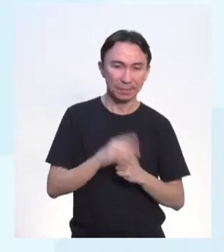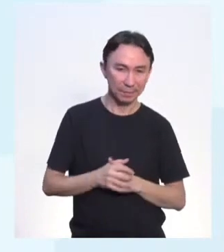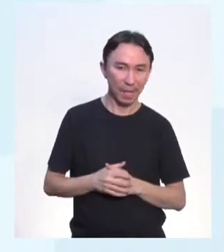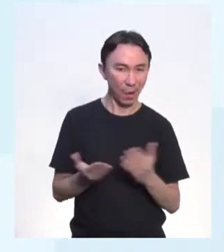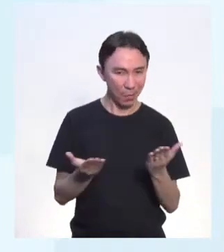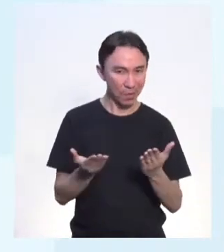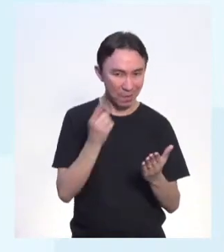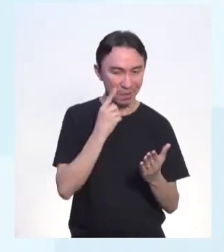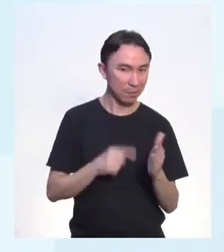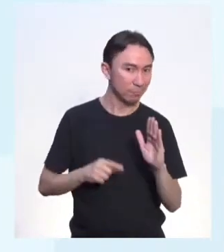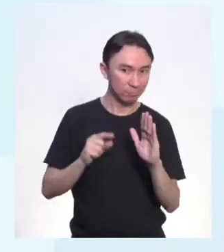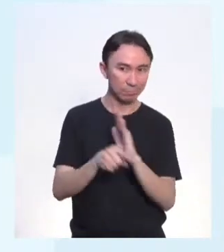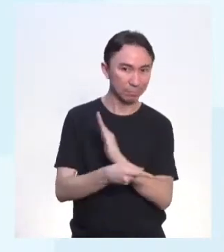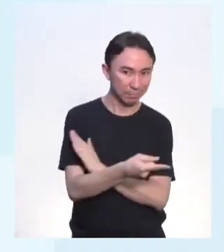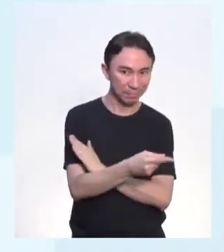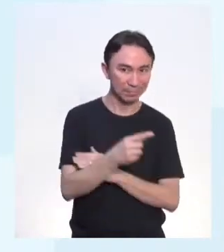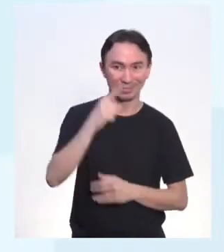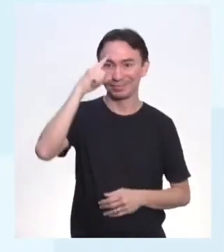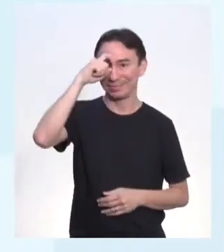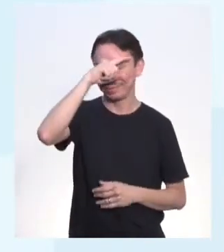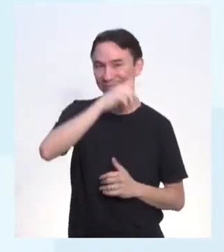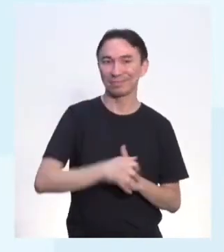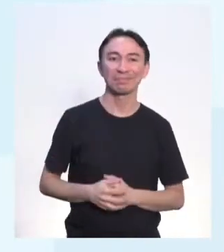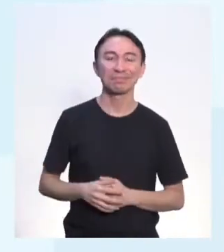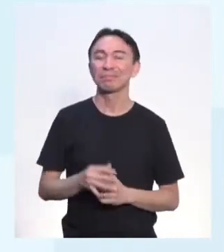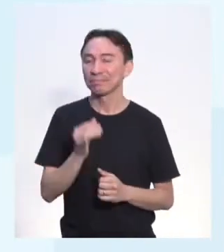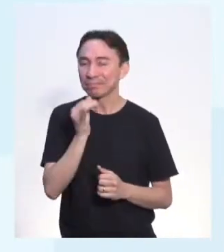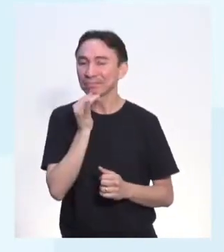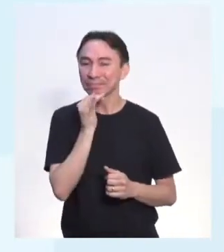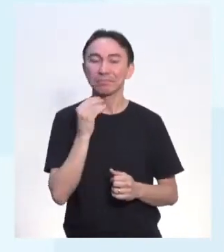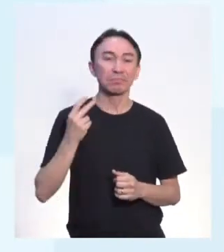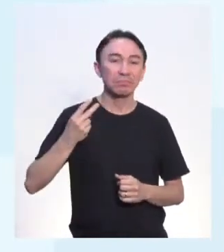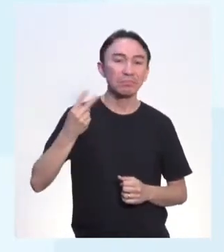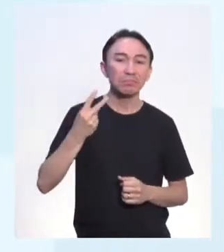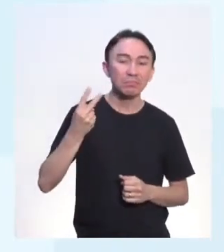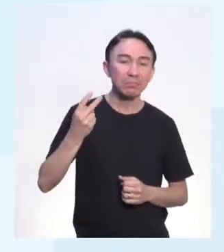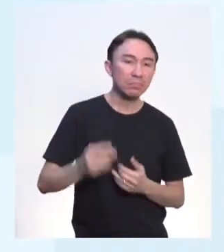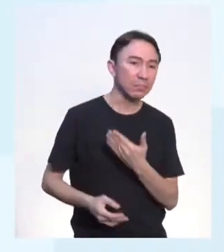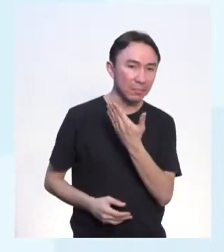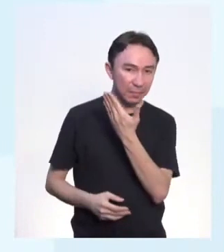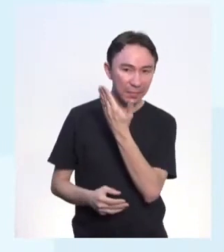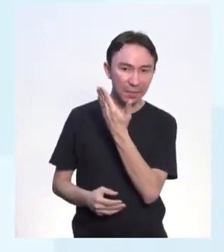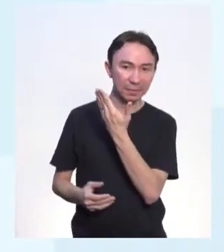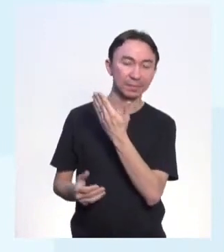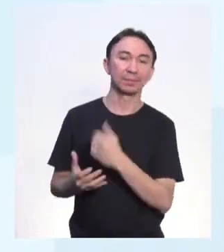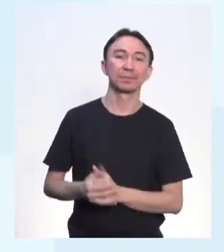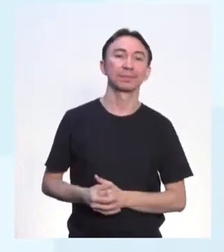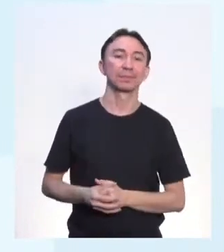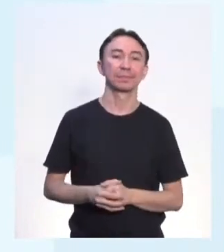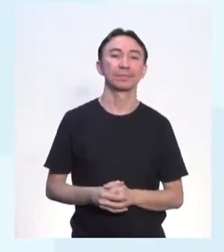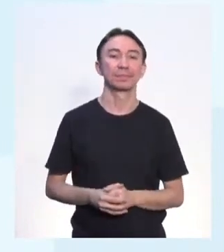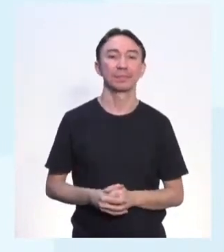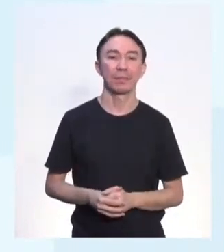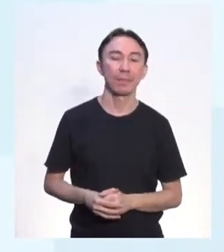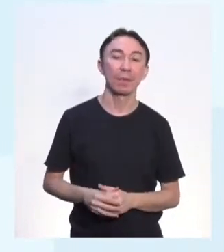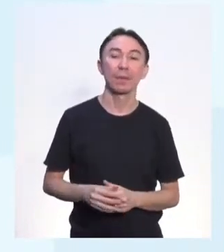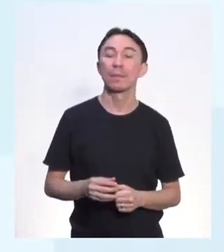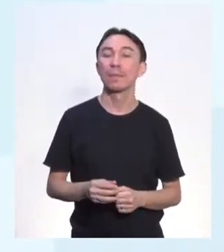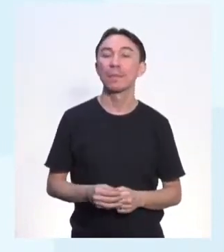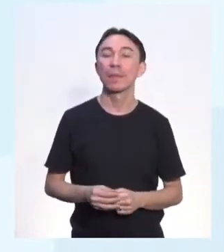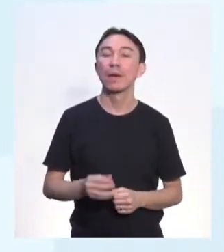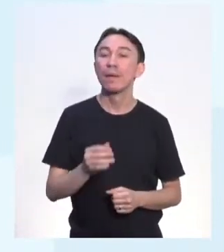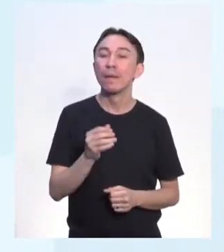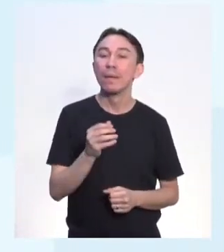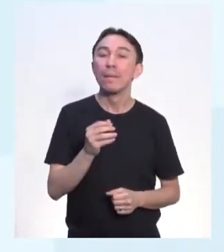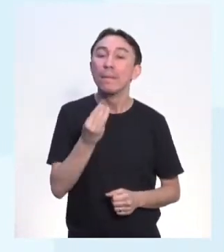pouquinho? Então, vamos para o exemplo 2. Pode colocar o exemplo 2 para eles. Vamos ler com calma. Calcule a probabilidade de se